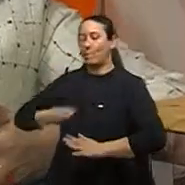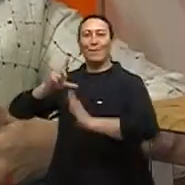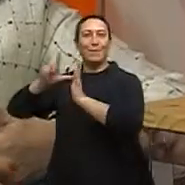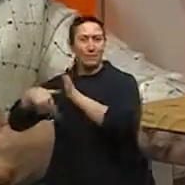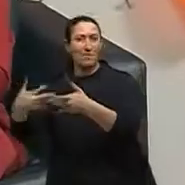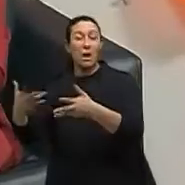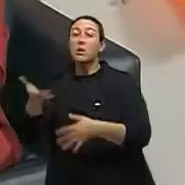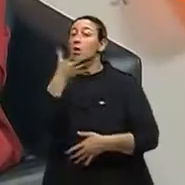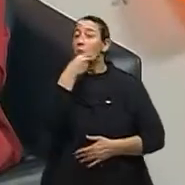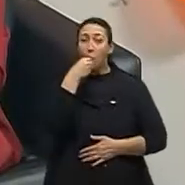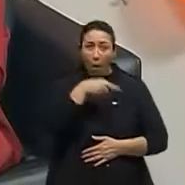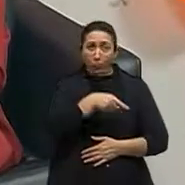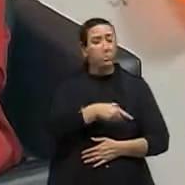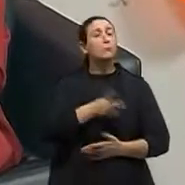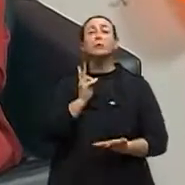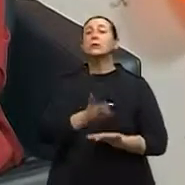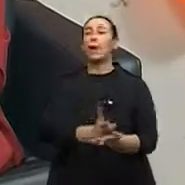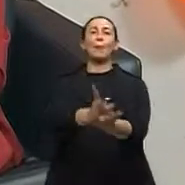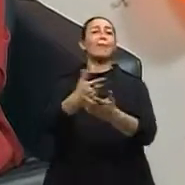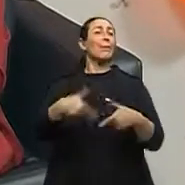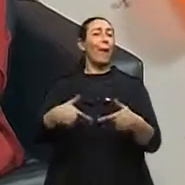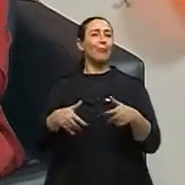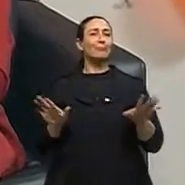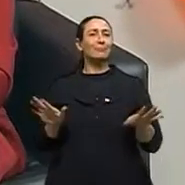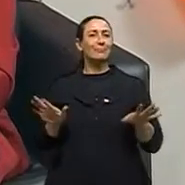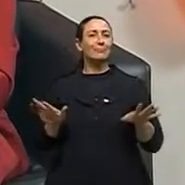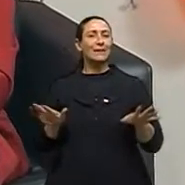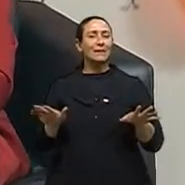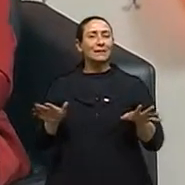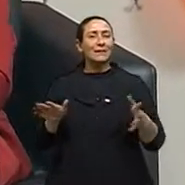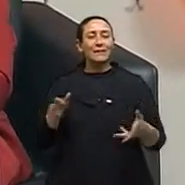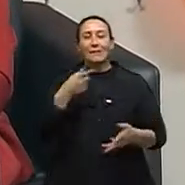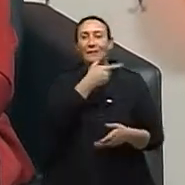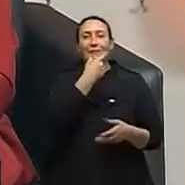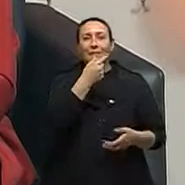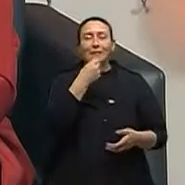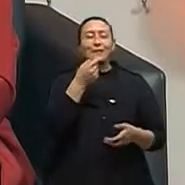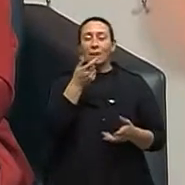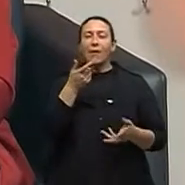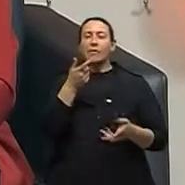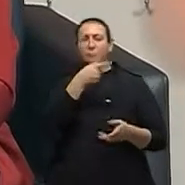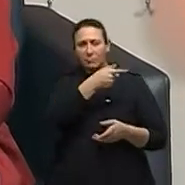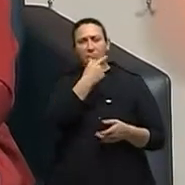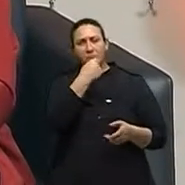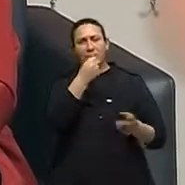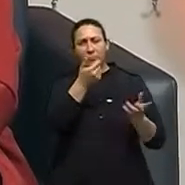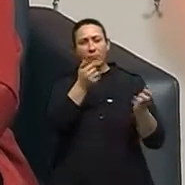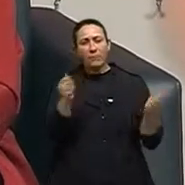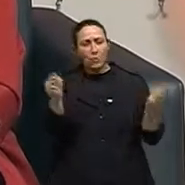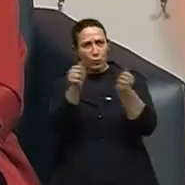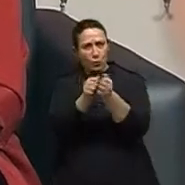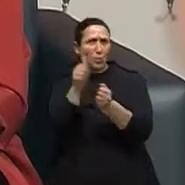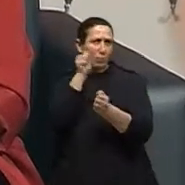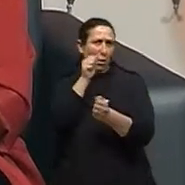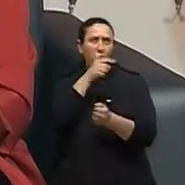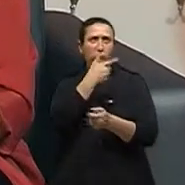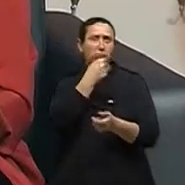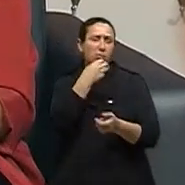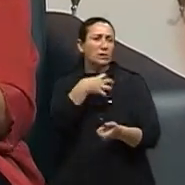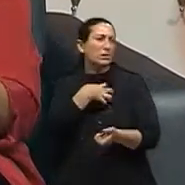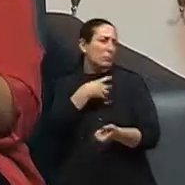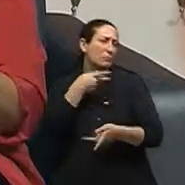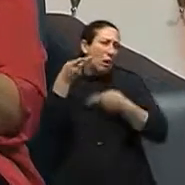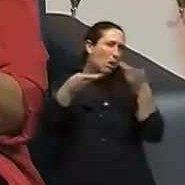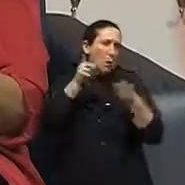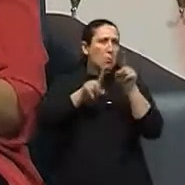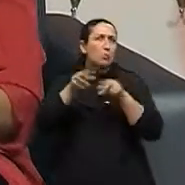nessa pesquisa apareceu a e o homem pontuou a relação com a mulher facilitando ou não facilitando o envelhecimento eh